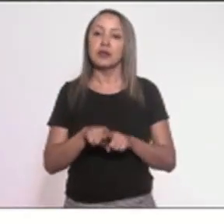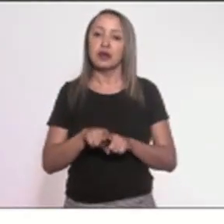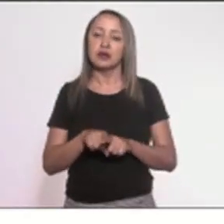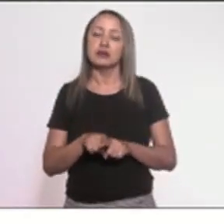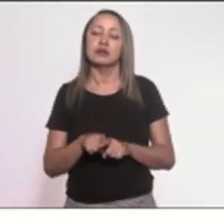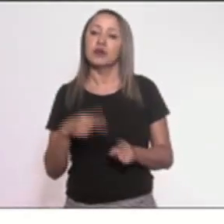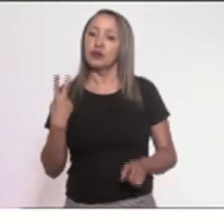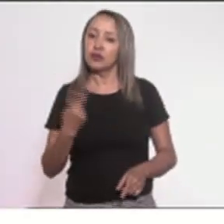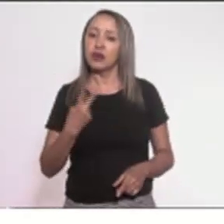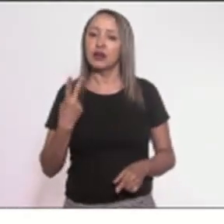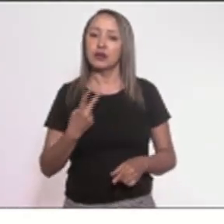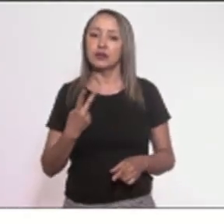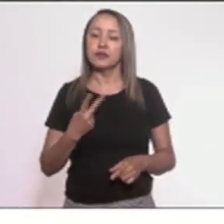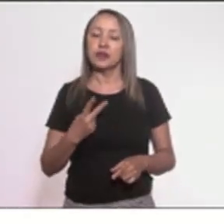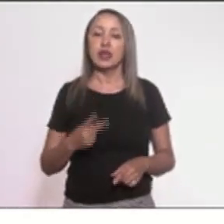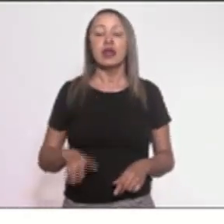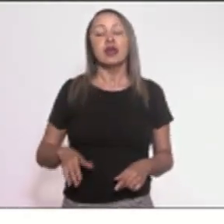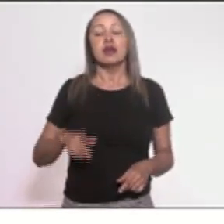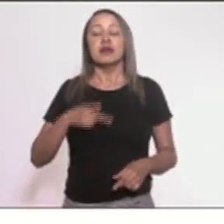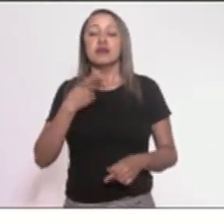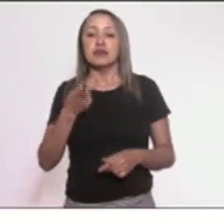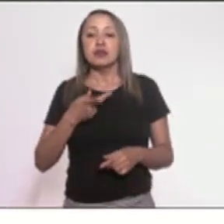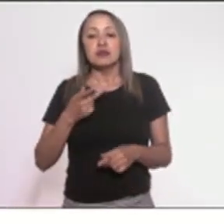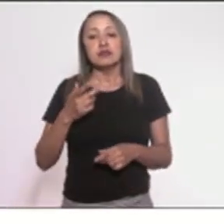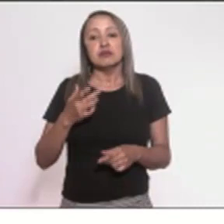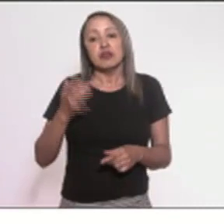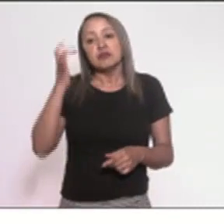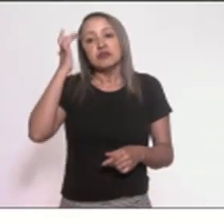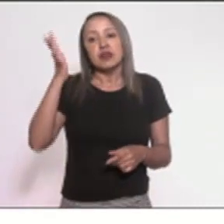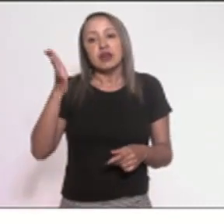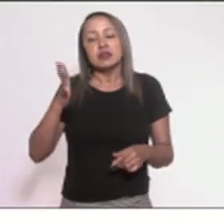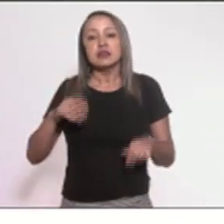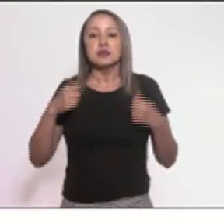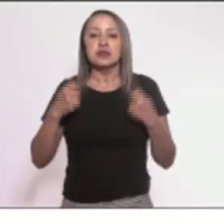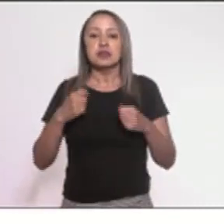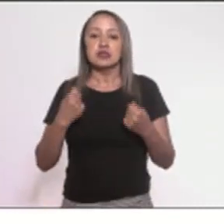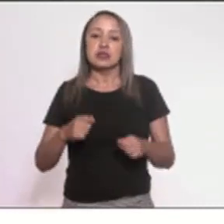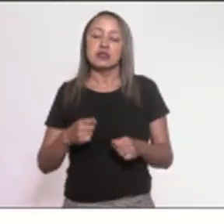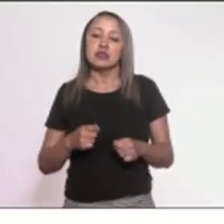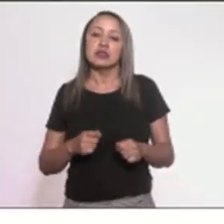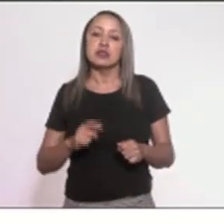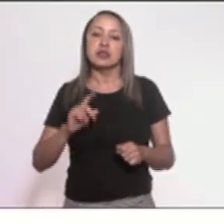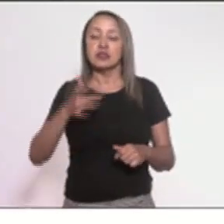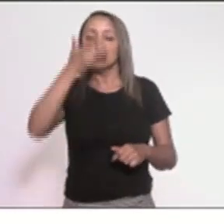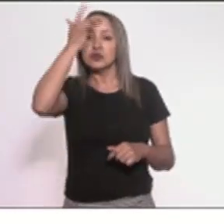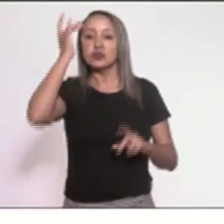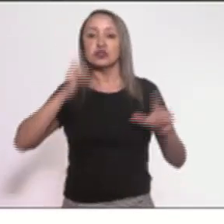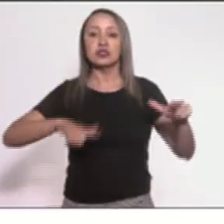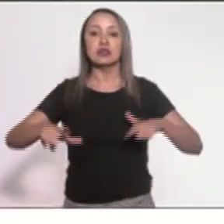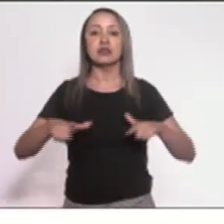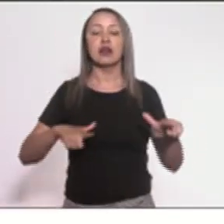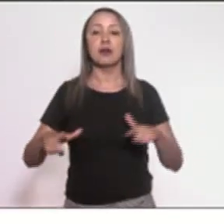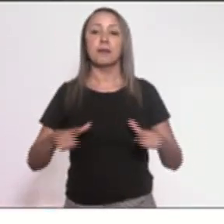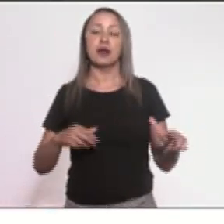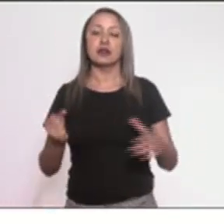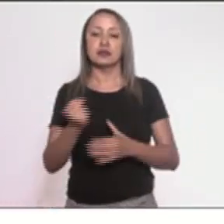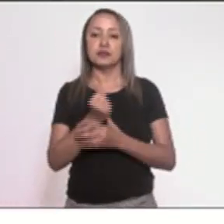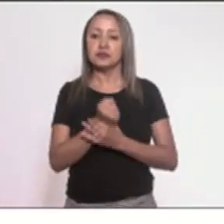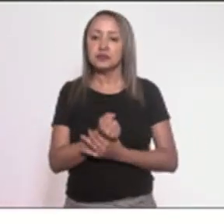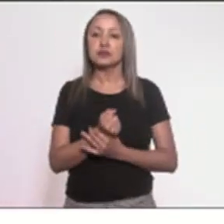foi alcançar as demais áreas da segurança pública esse direito. E